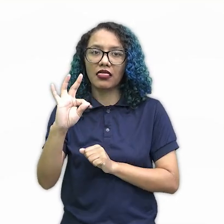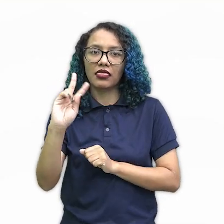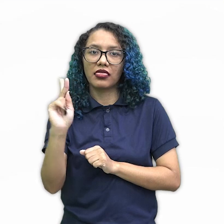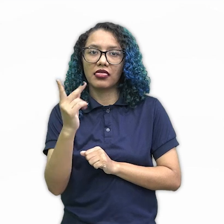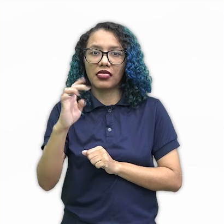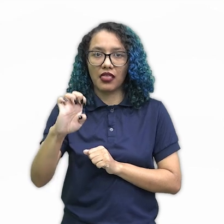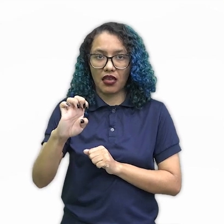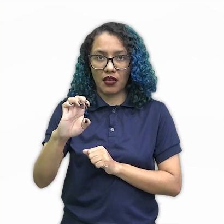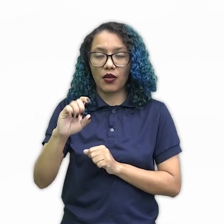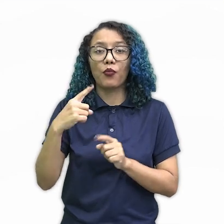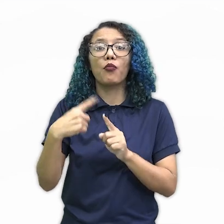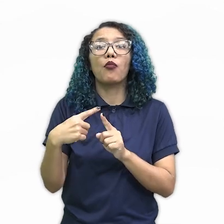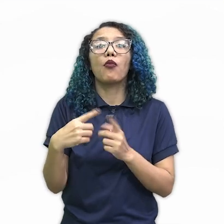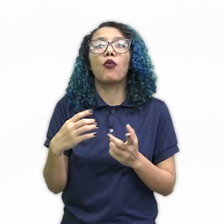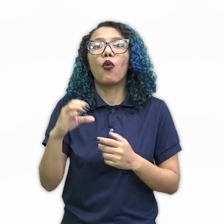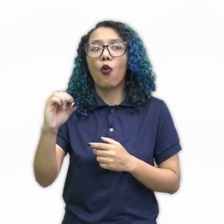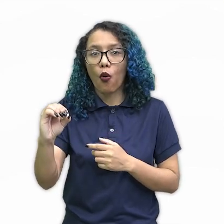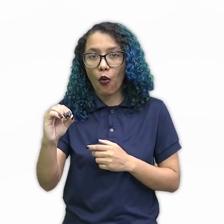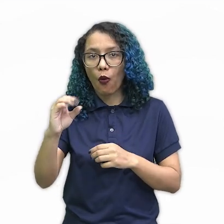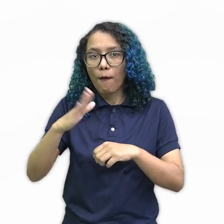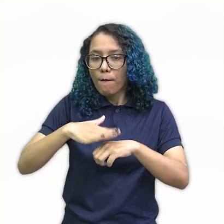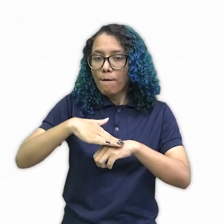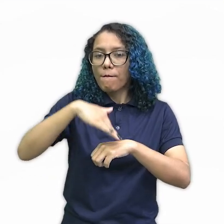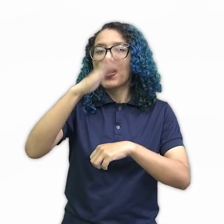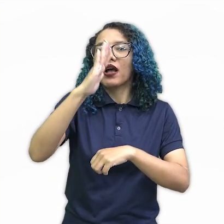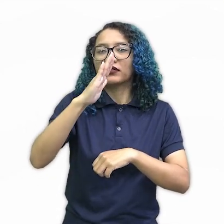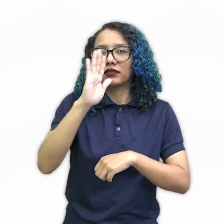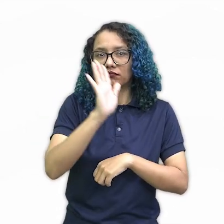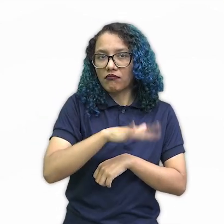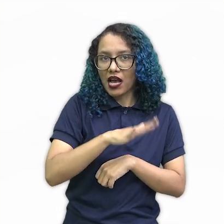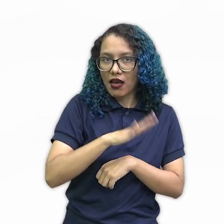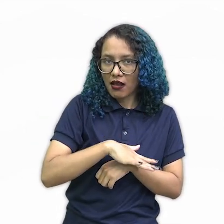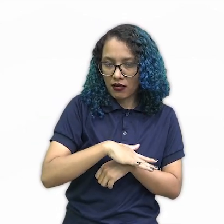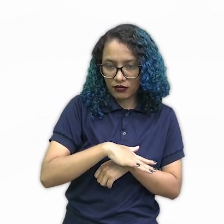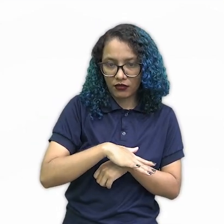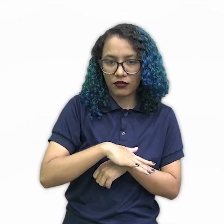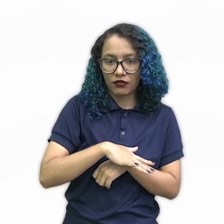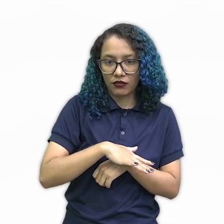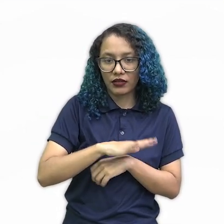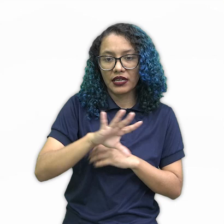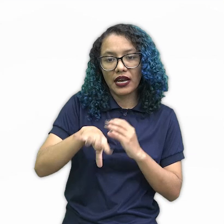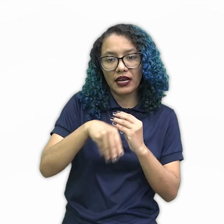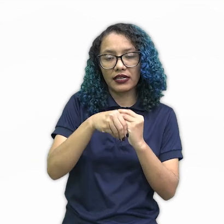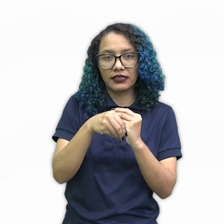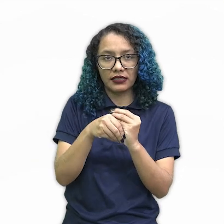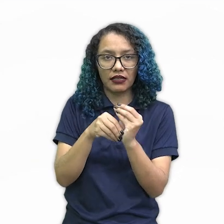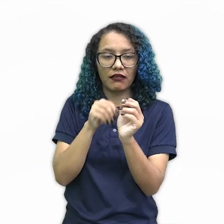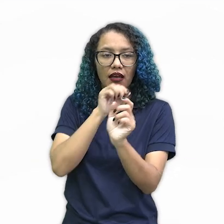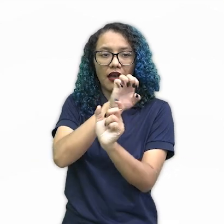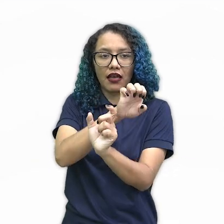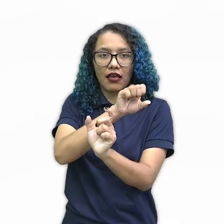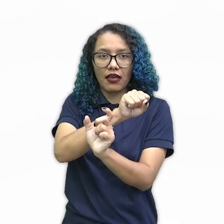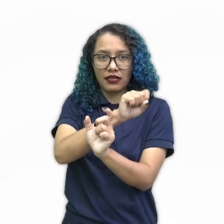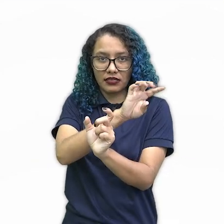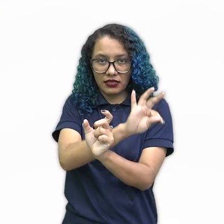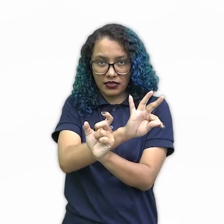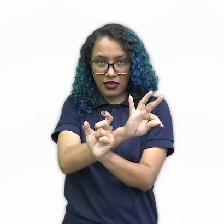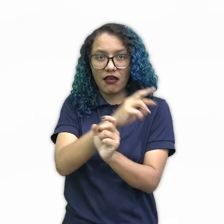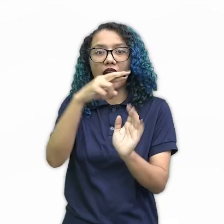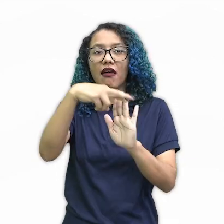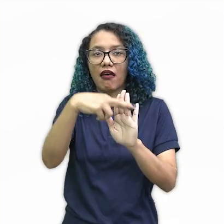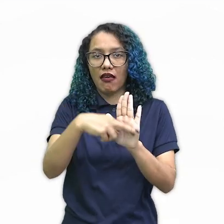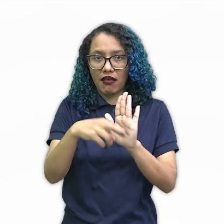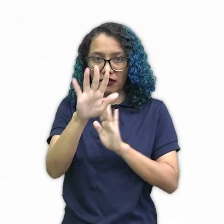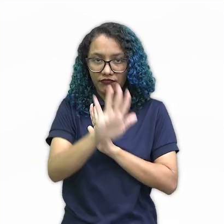mais alto, o mais barato, e acrescentei o EST, porque é a regra geral,